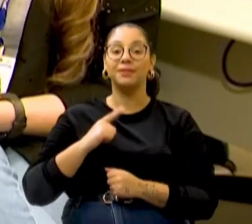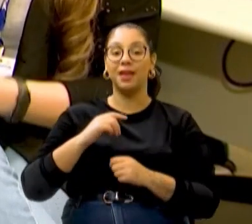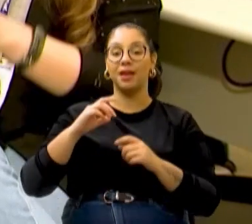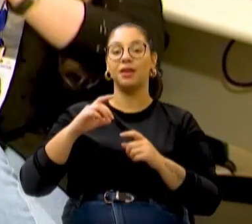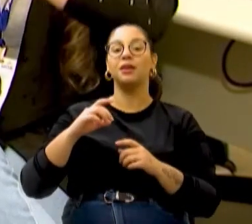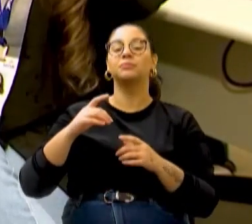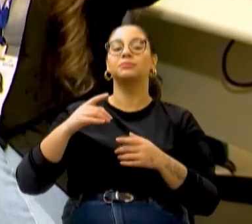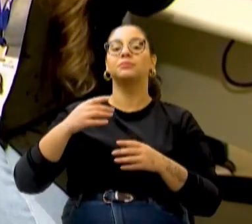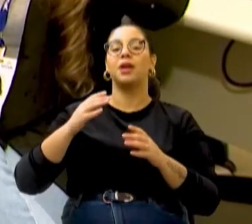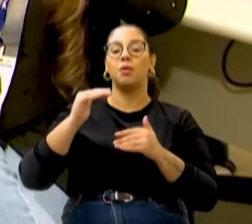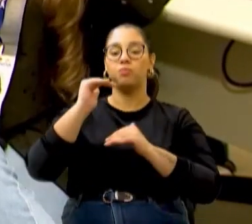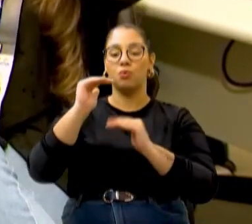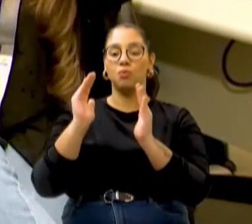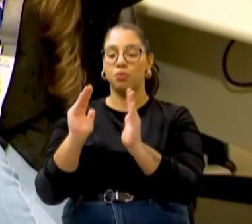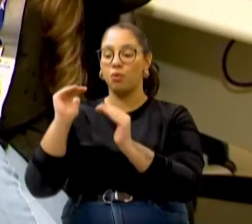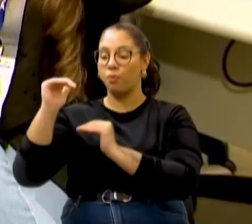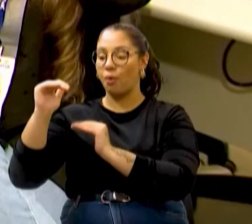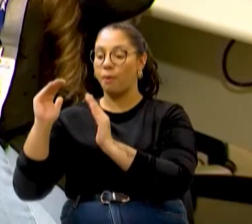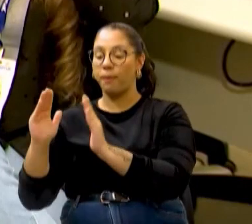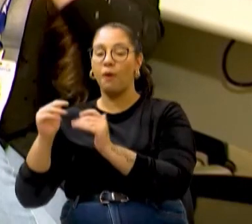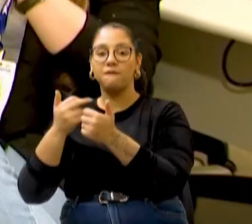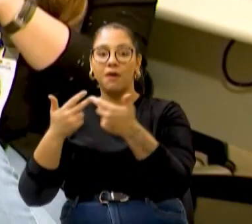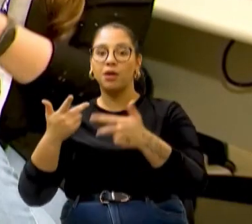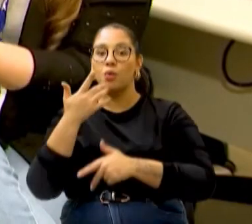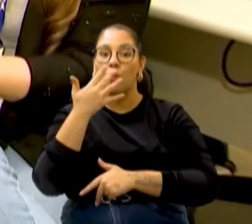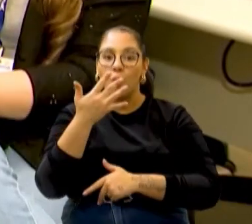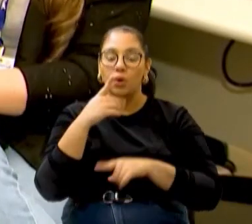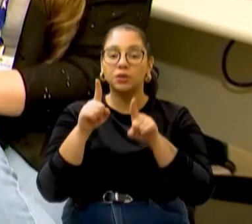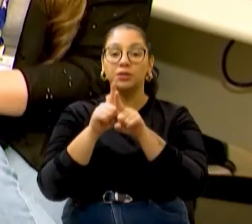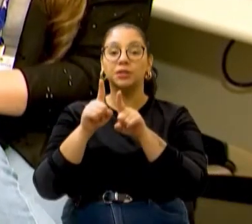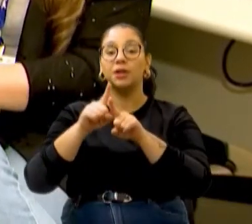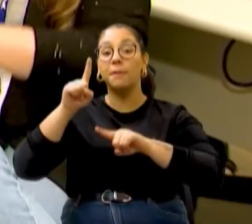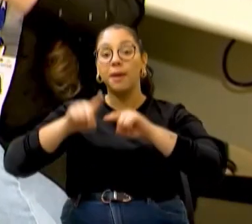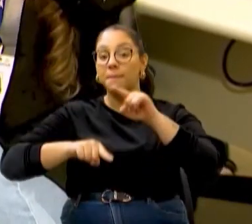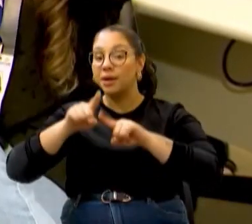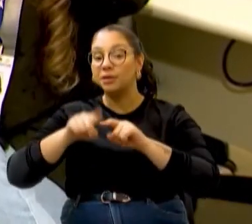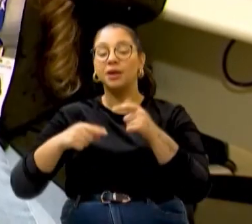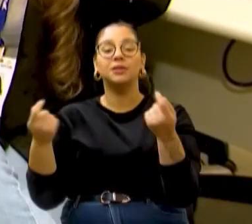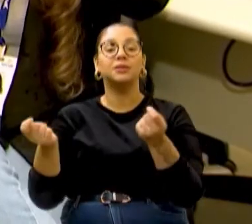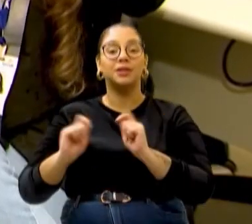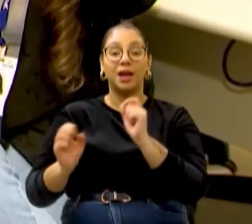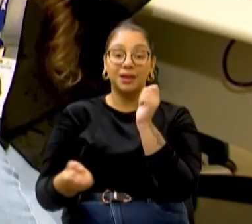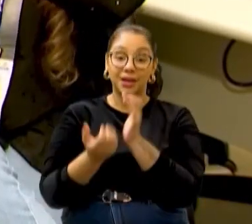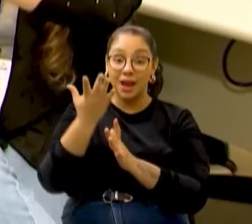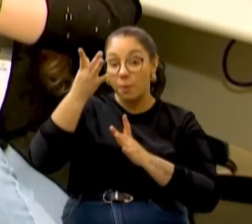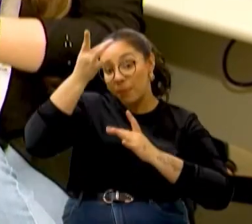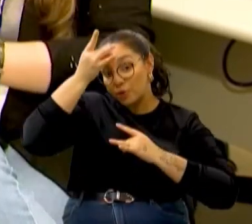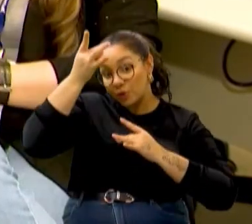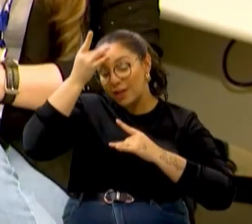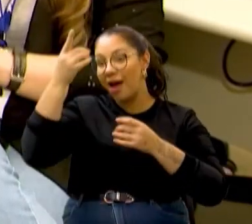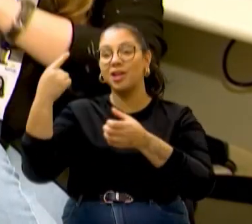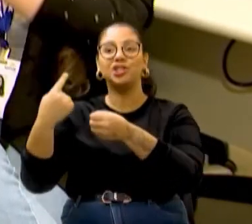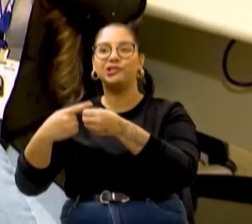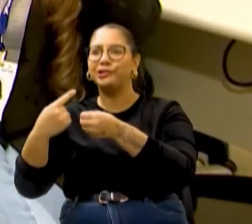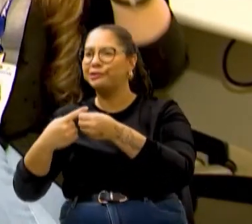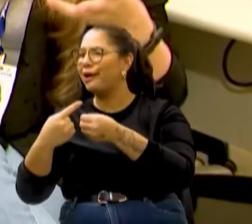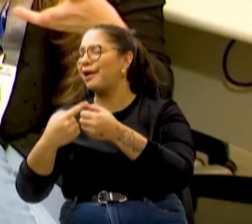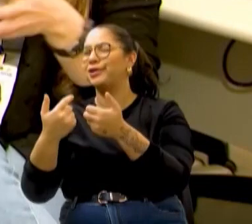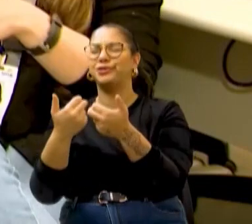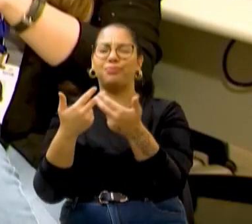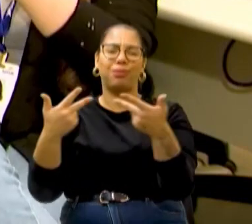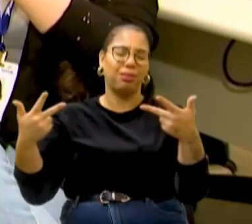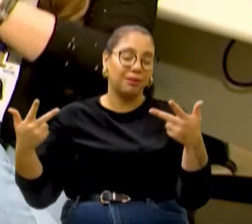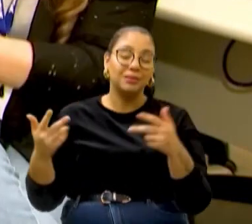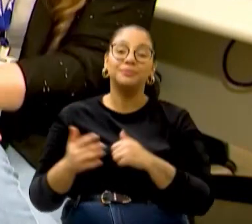então é o jogo que tem blocos coloridos de diferentes materiais e os alunos conseguem criar personagens conseguem criar cenários conseguem criar